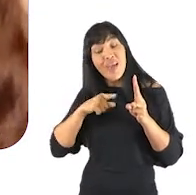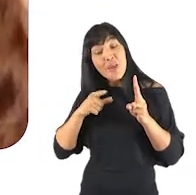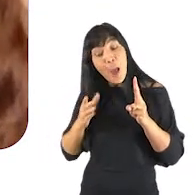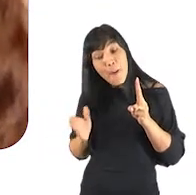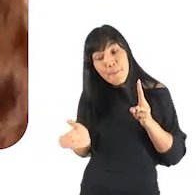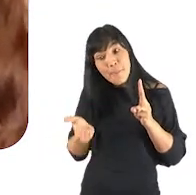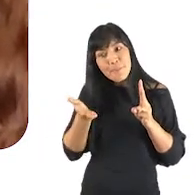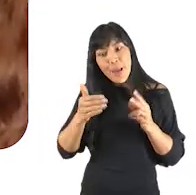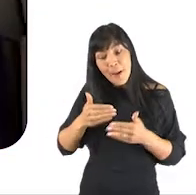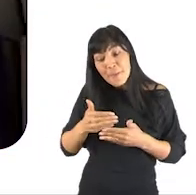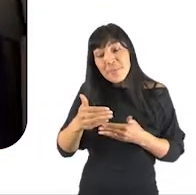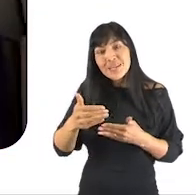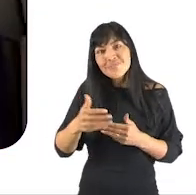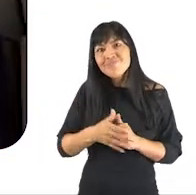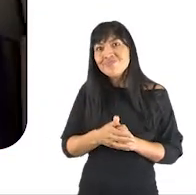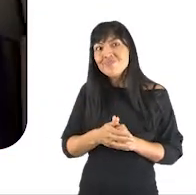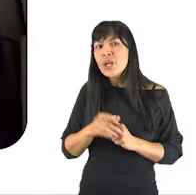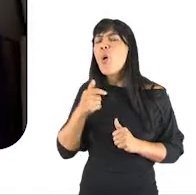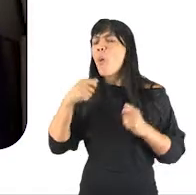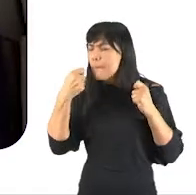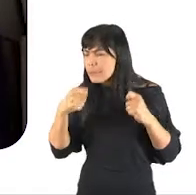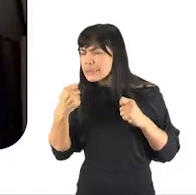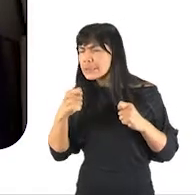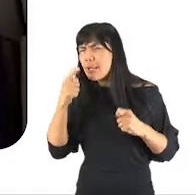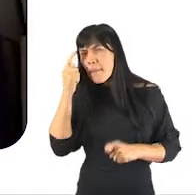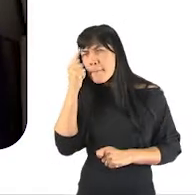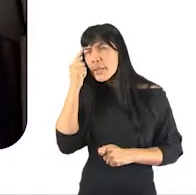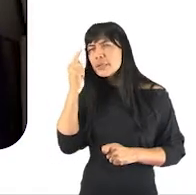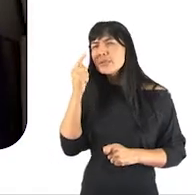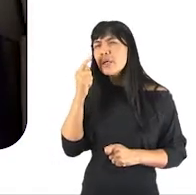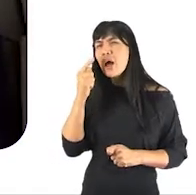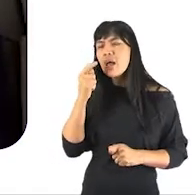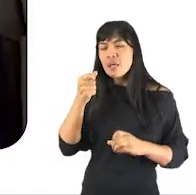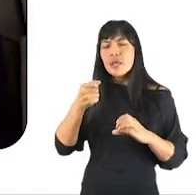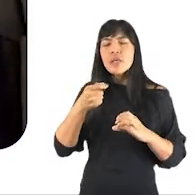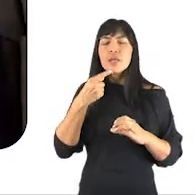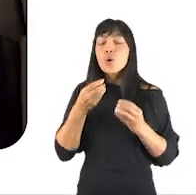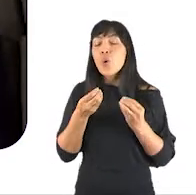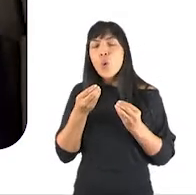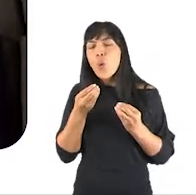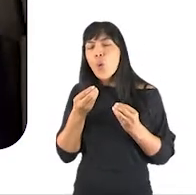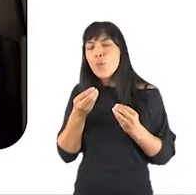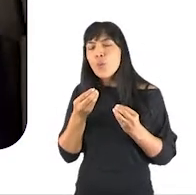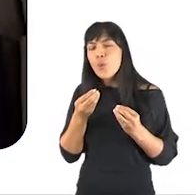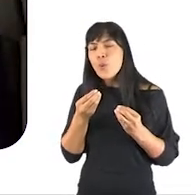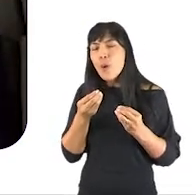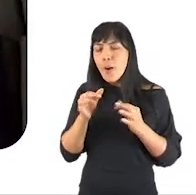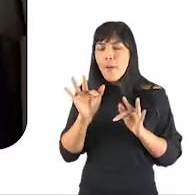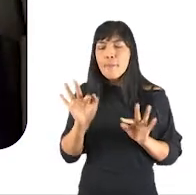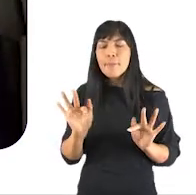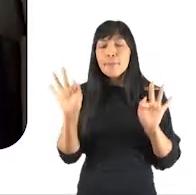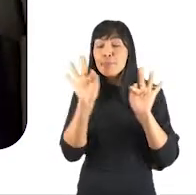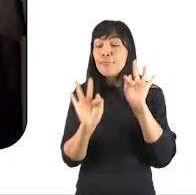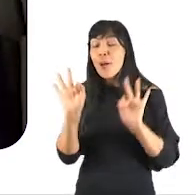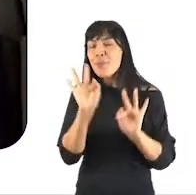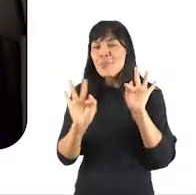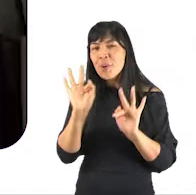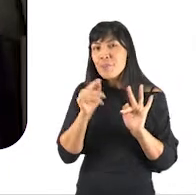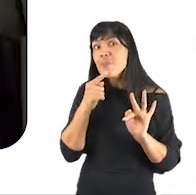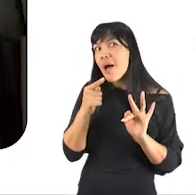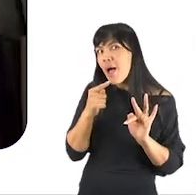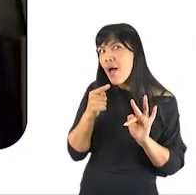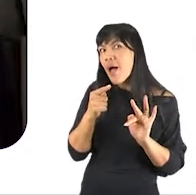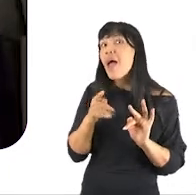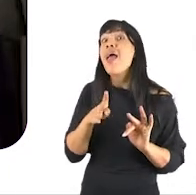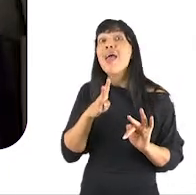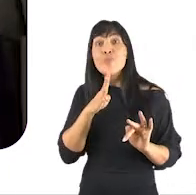a partir disso, né? É muito necessário se pensar em competências, então, tecnológicas, isso é um investimento em